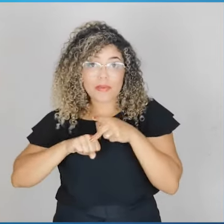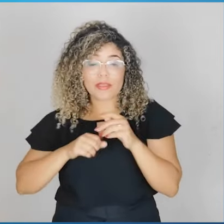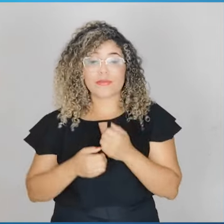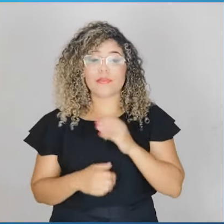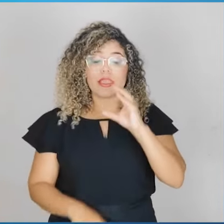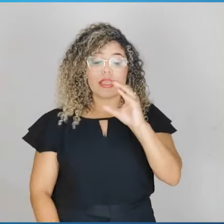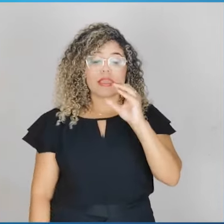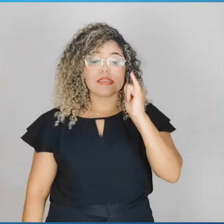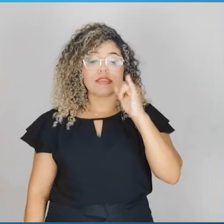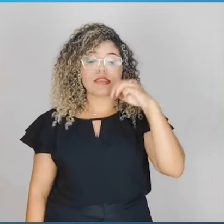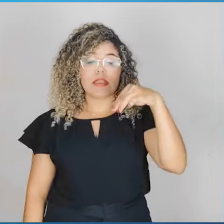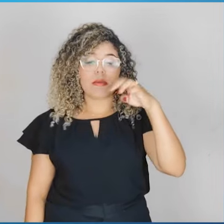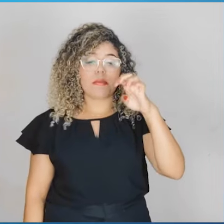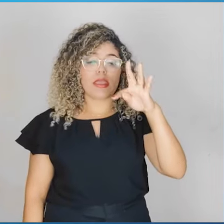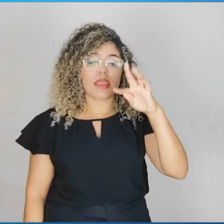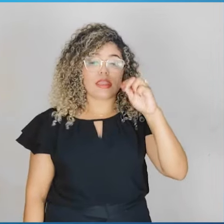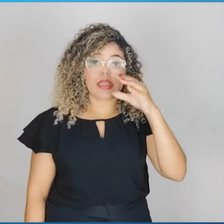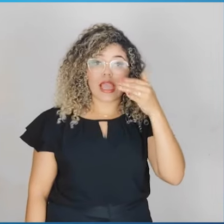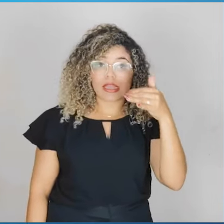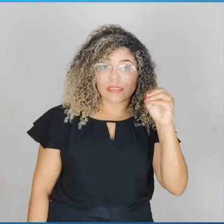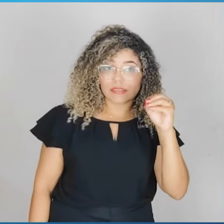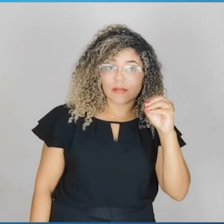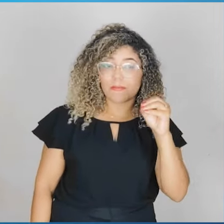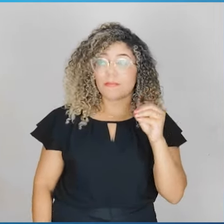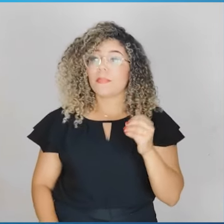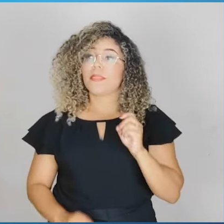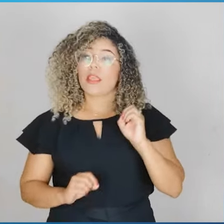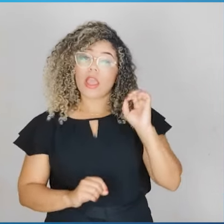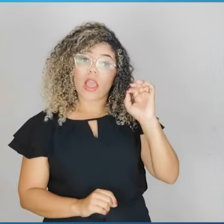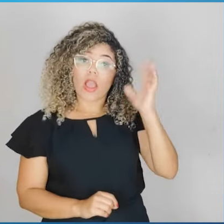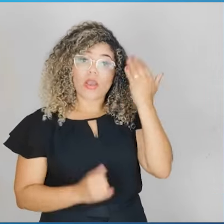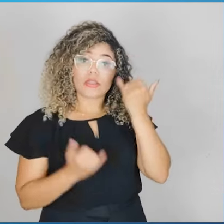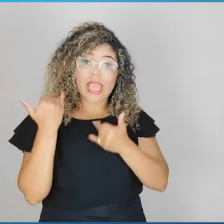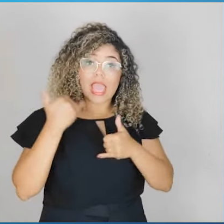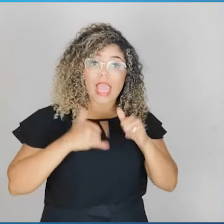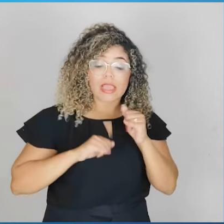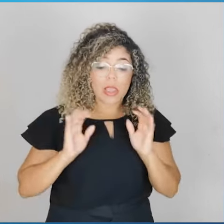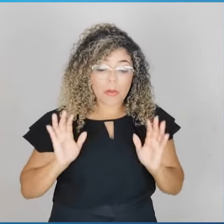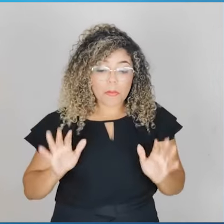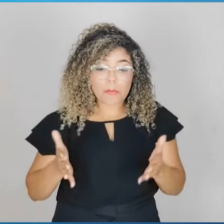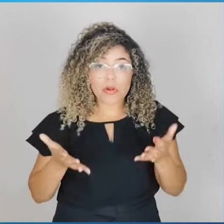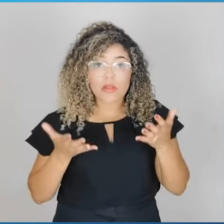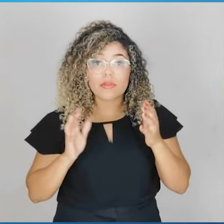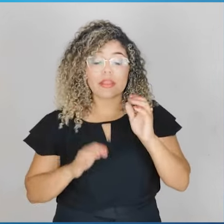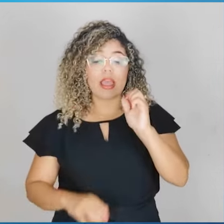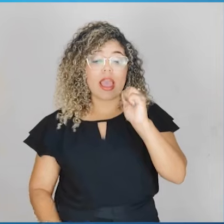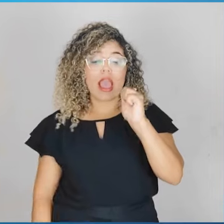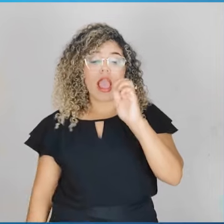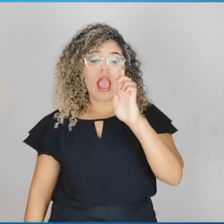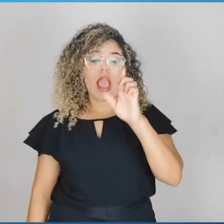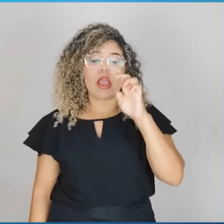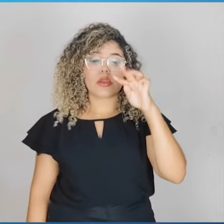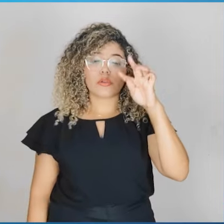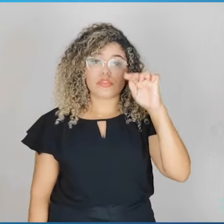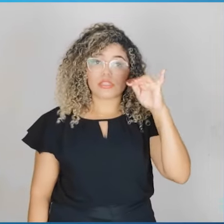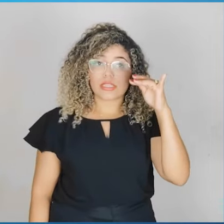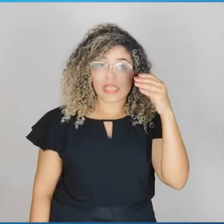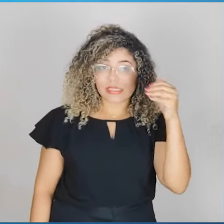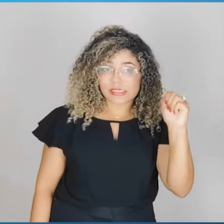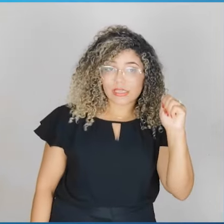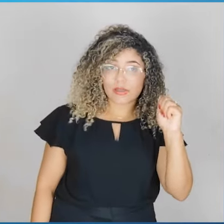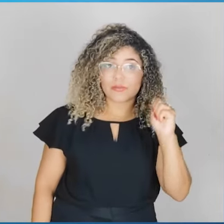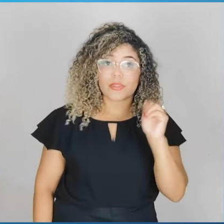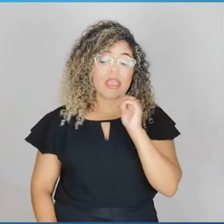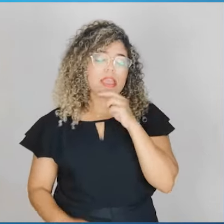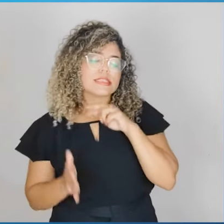Cimentação é a dissolução e a precipitação química que promove a aglutinação entre as partículas menores ou